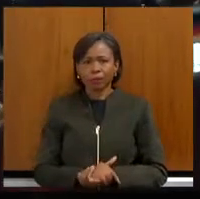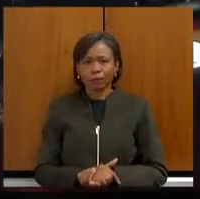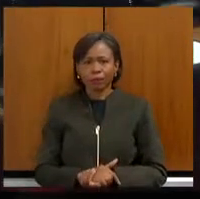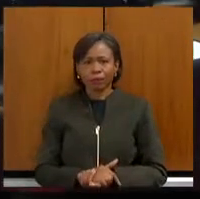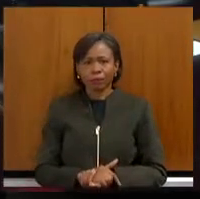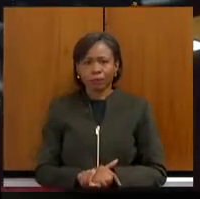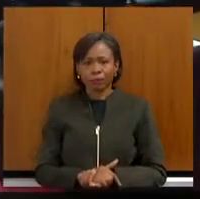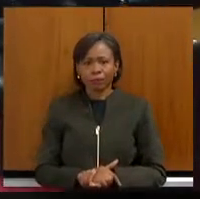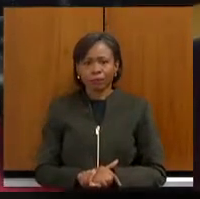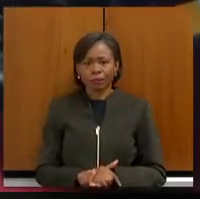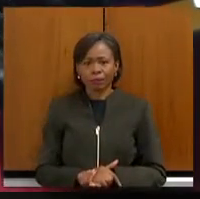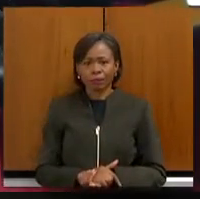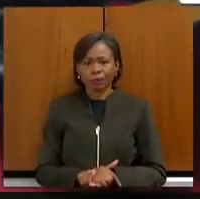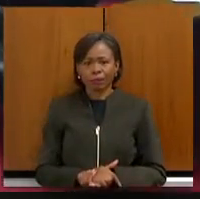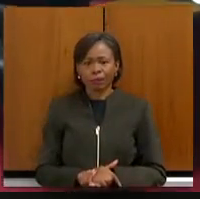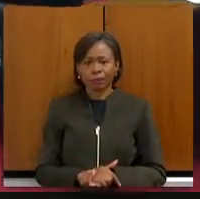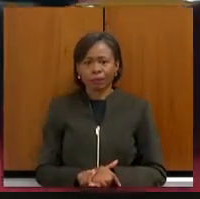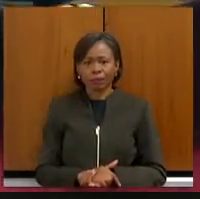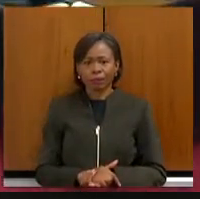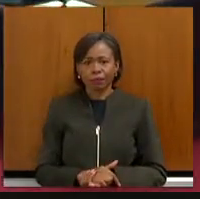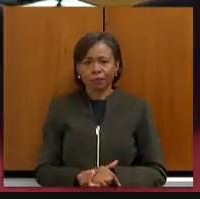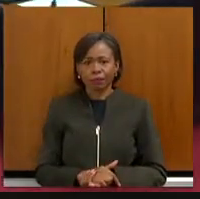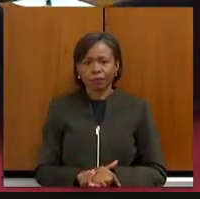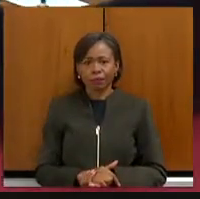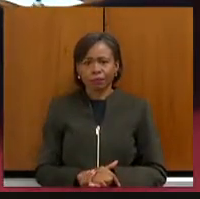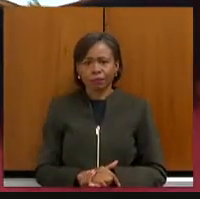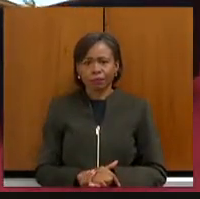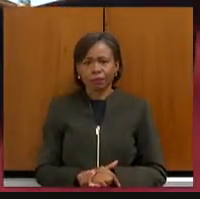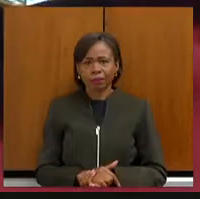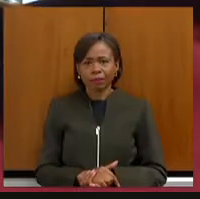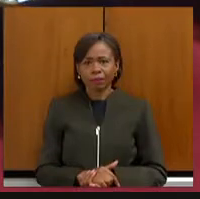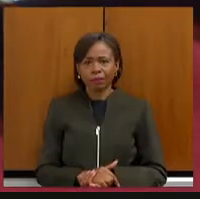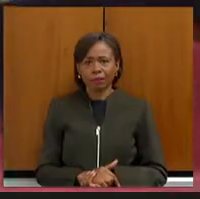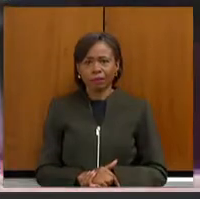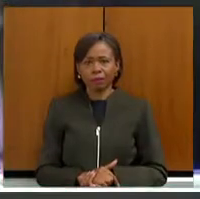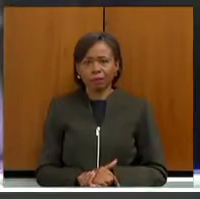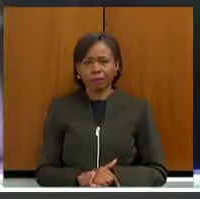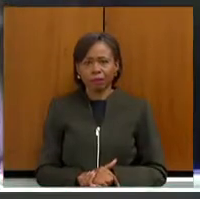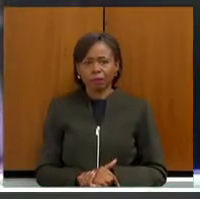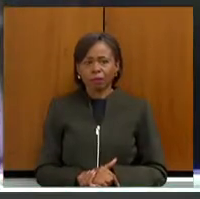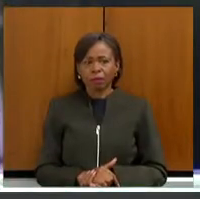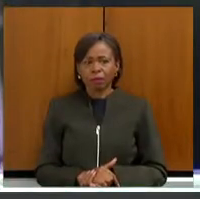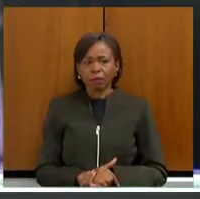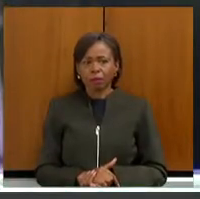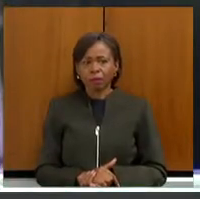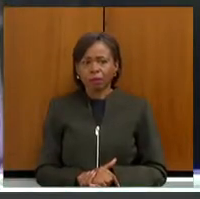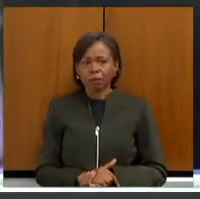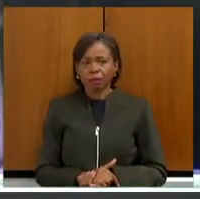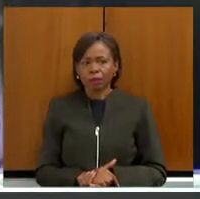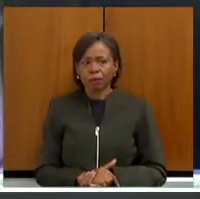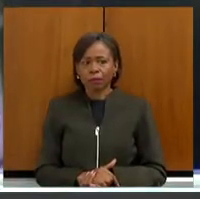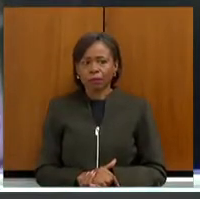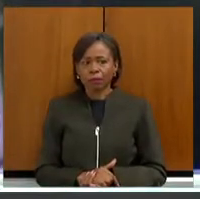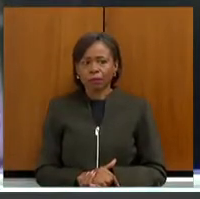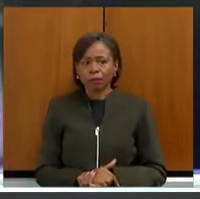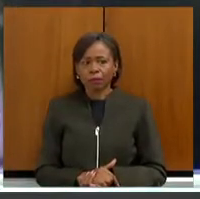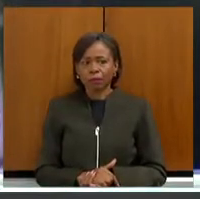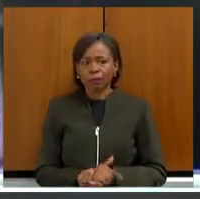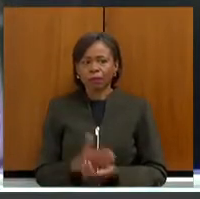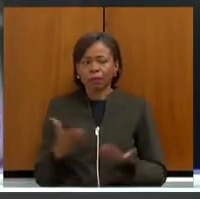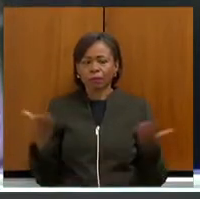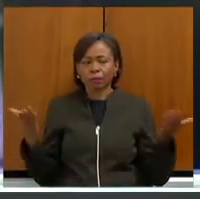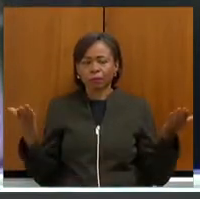obrigada a Hellen e fala direto de Diamantina vamos convidar agora